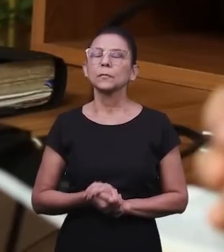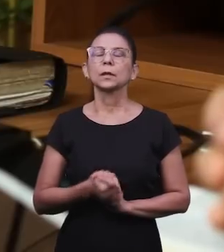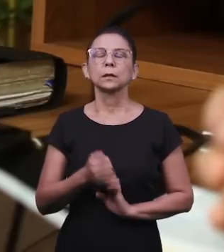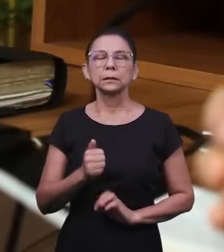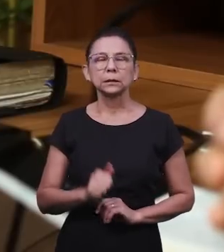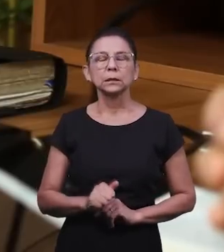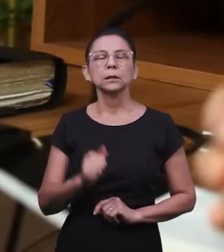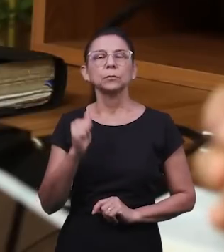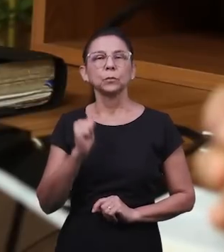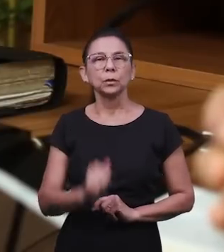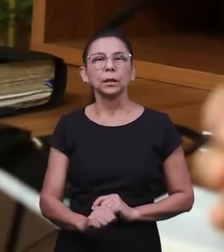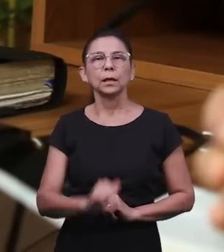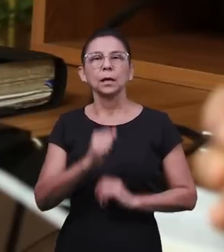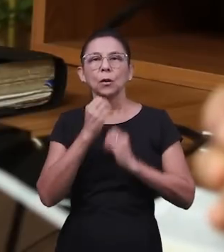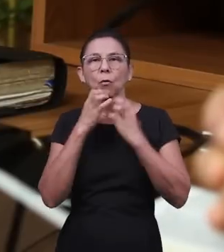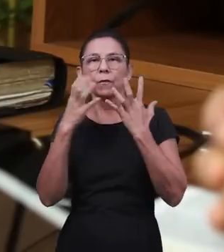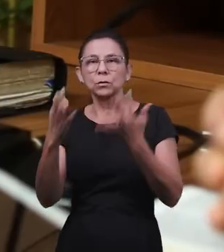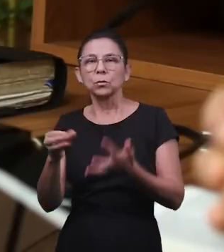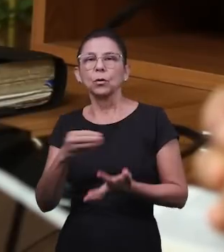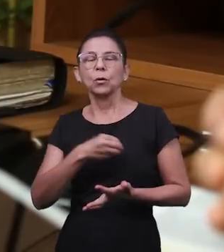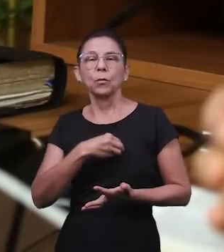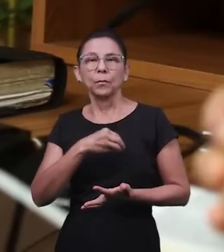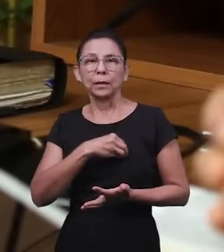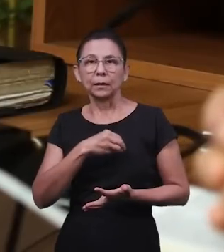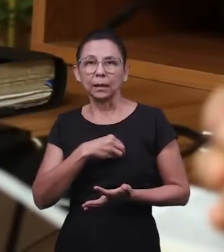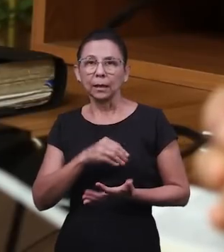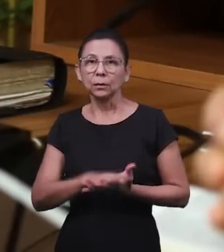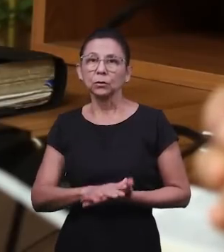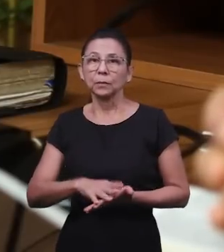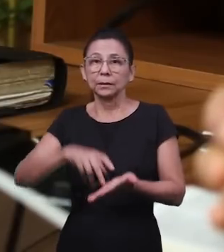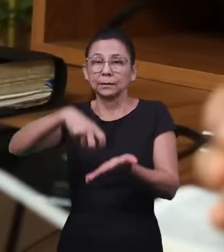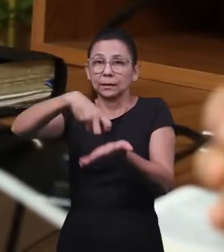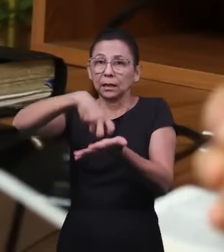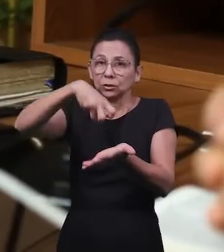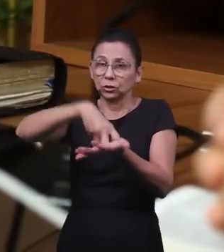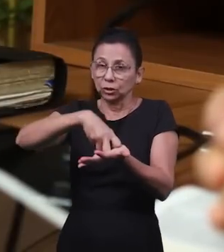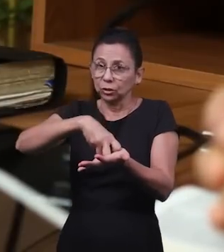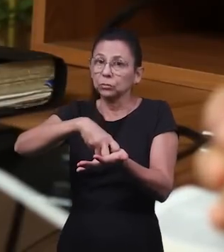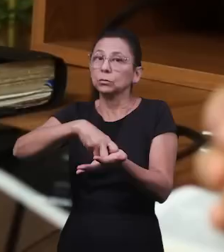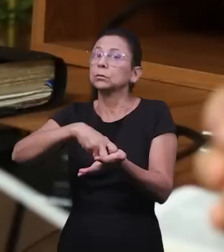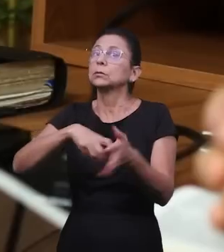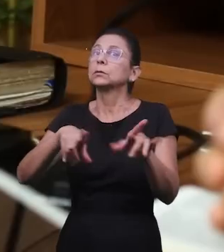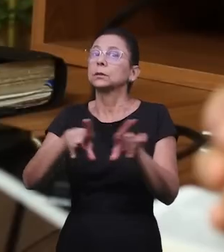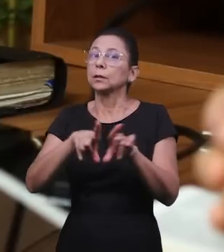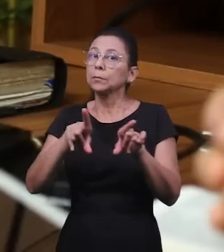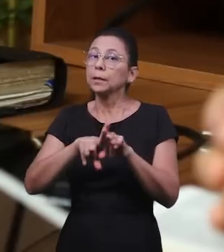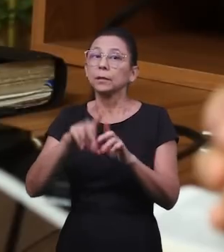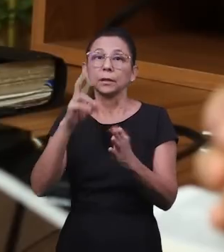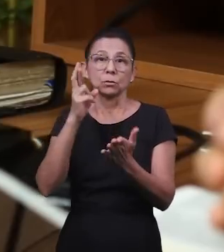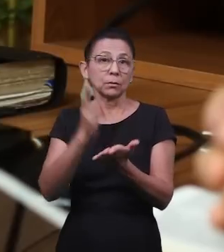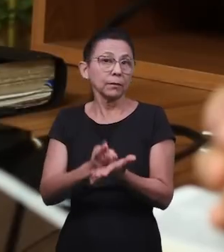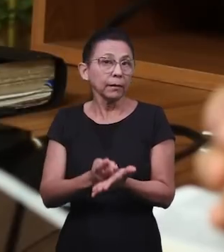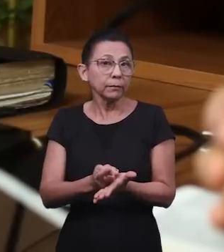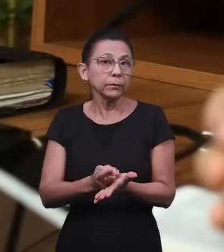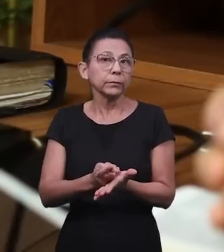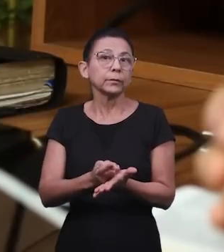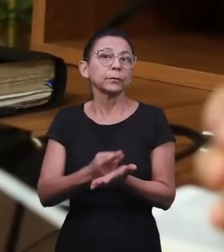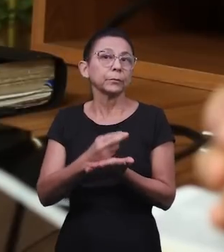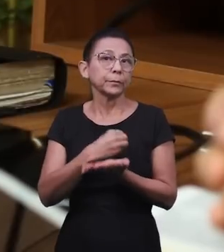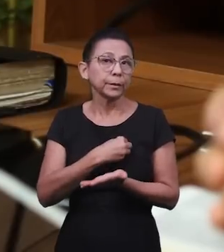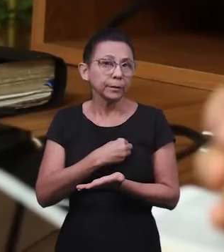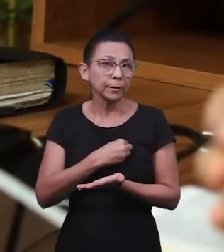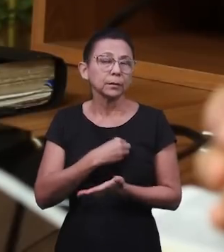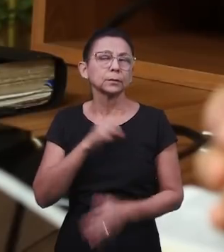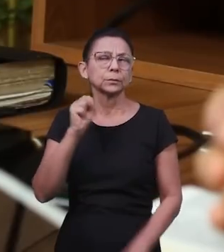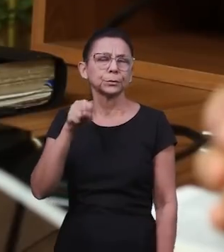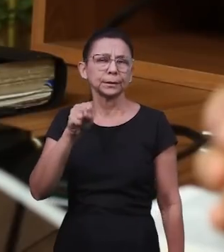da confissão dele. Então, existem confissões, existem essas marcas do pecado, que você, às vezes a pessoa vem com um